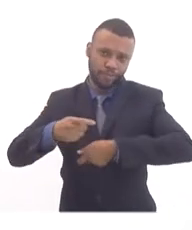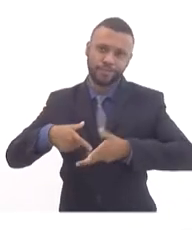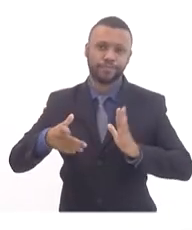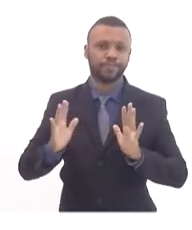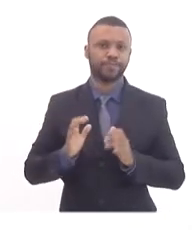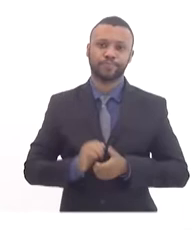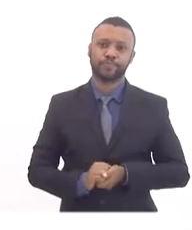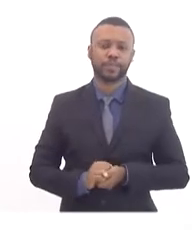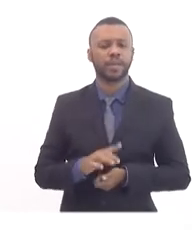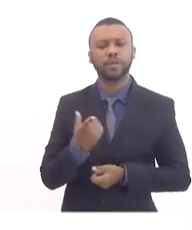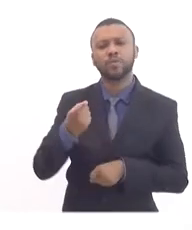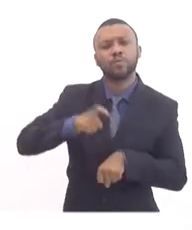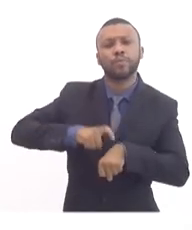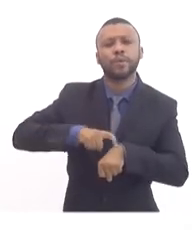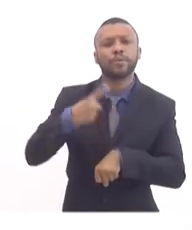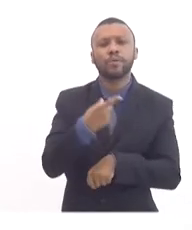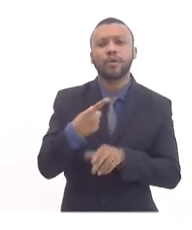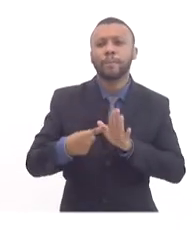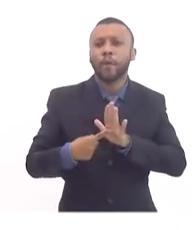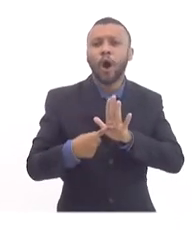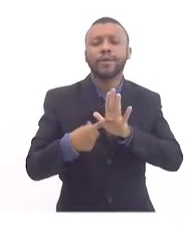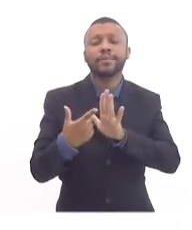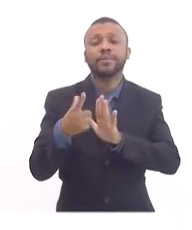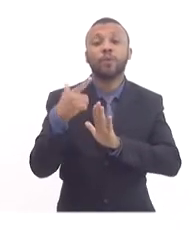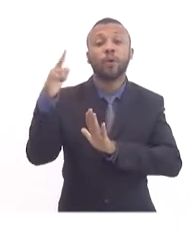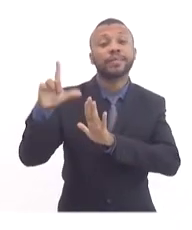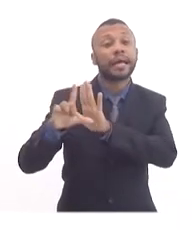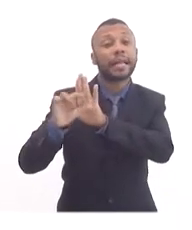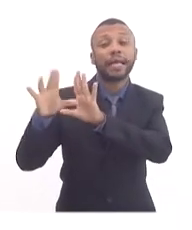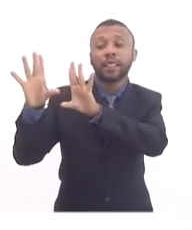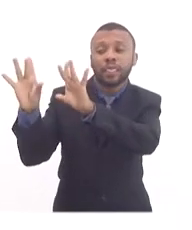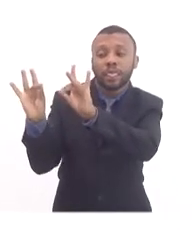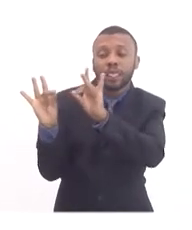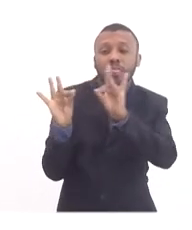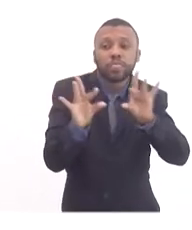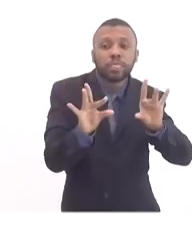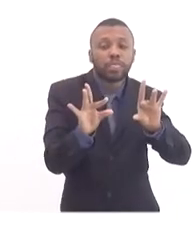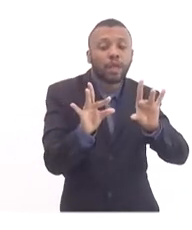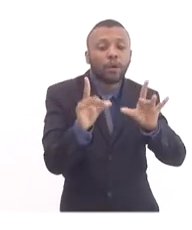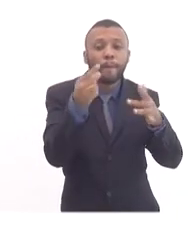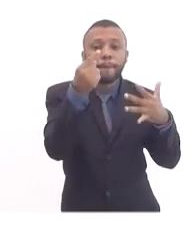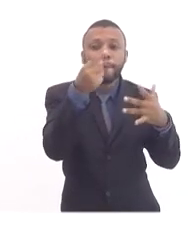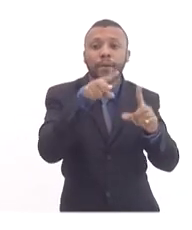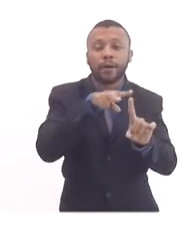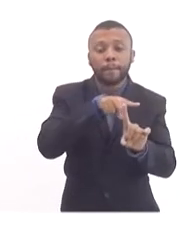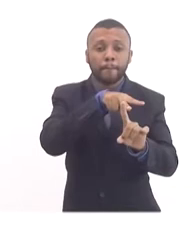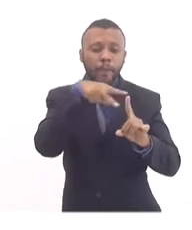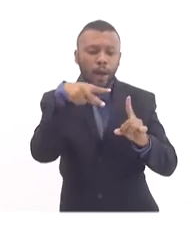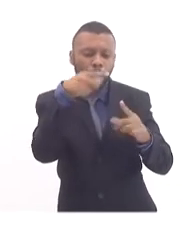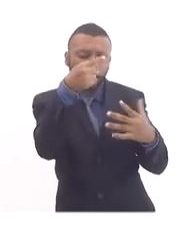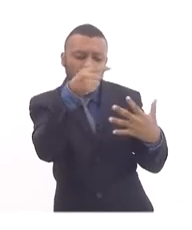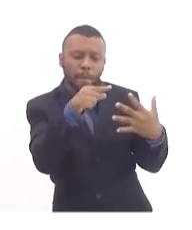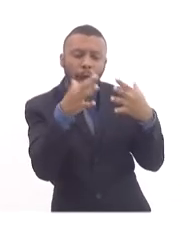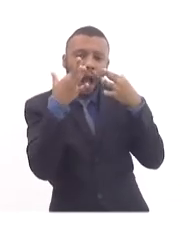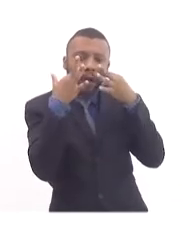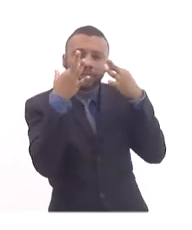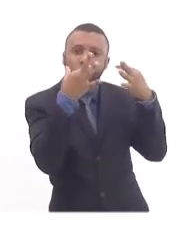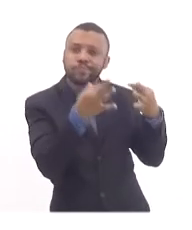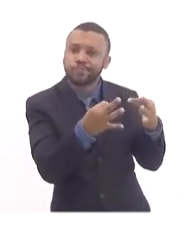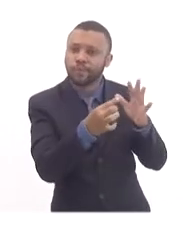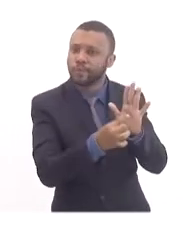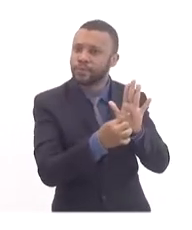é a cola de outra legislação com as perspectivas todas de preocupação trazidas pela